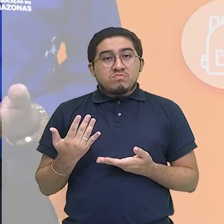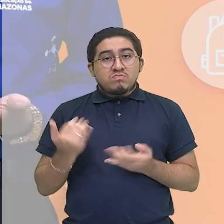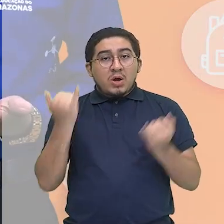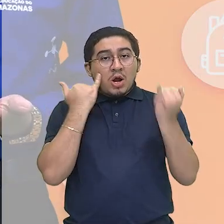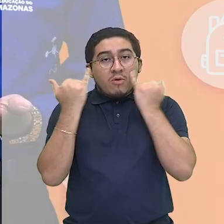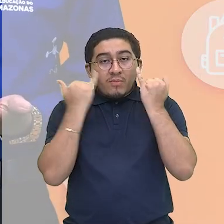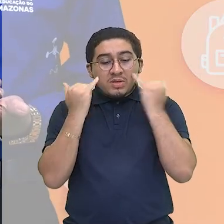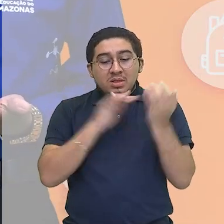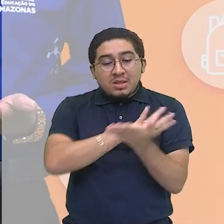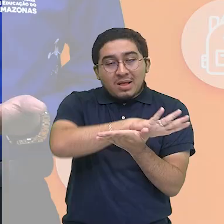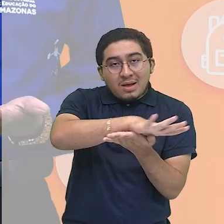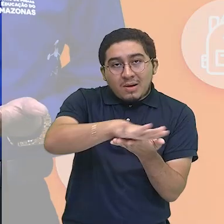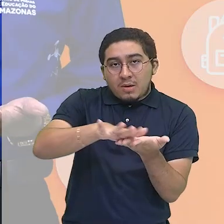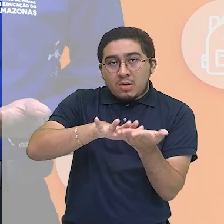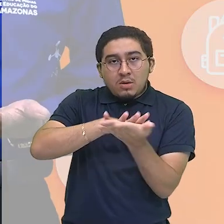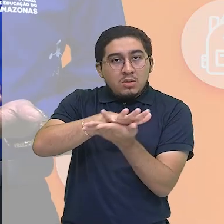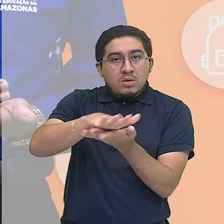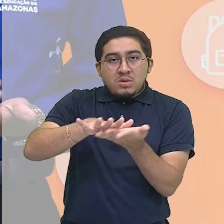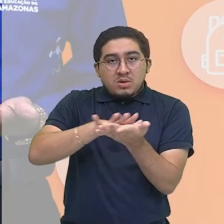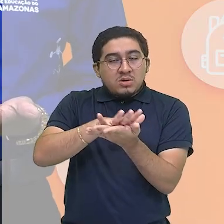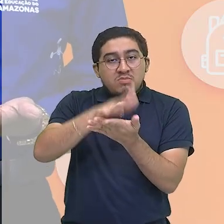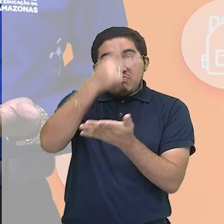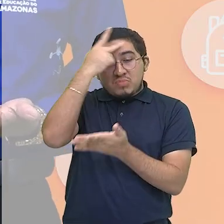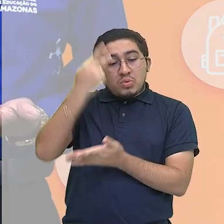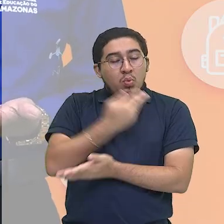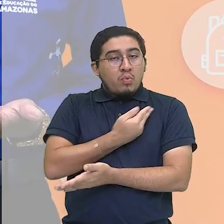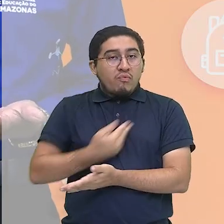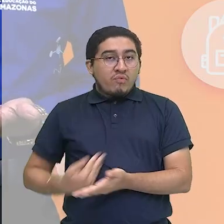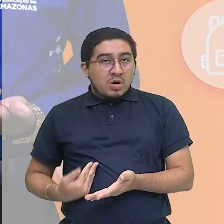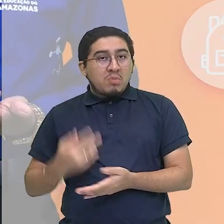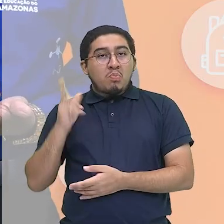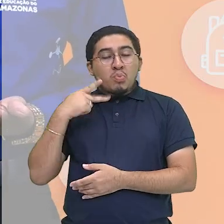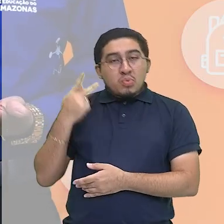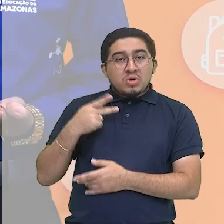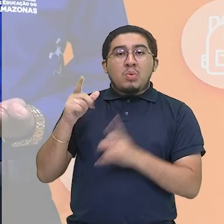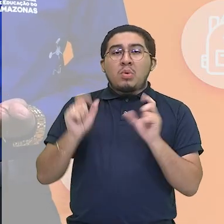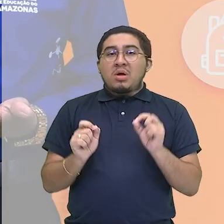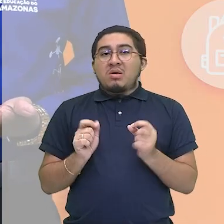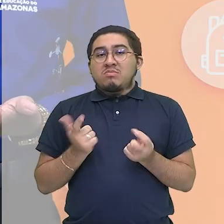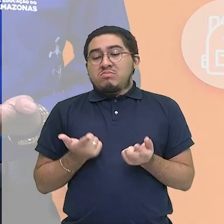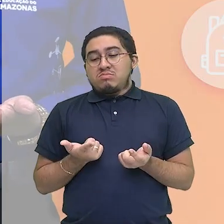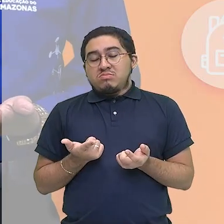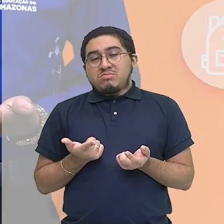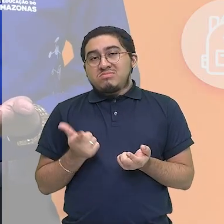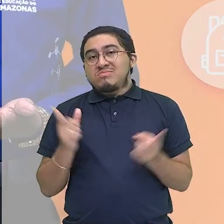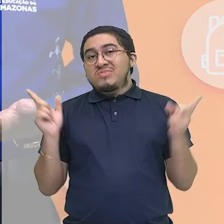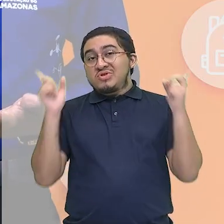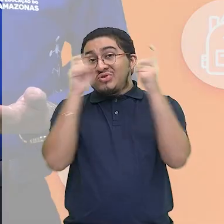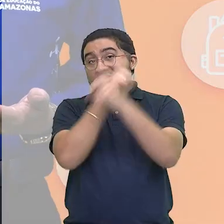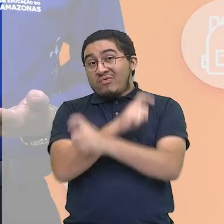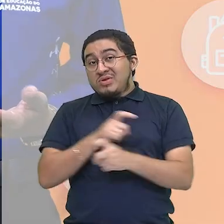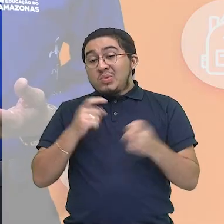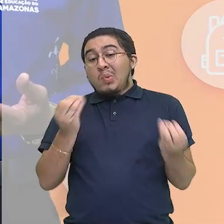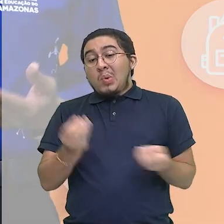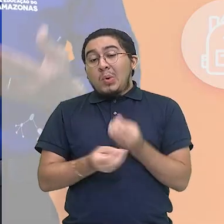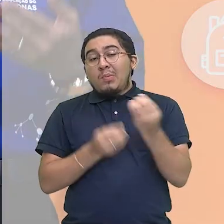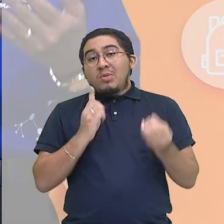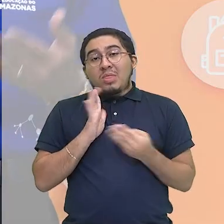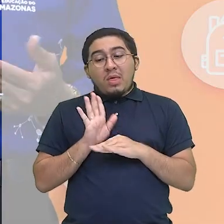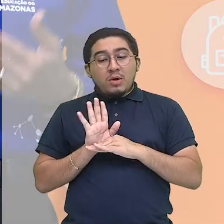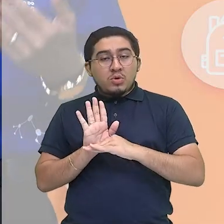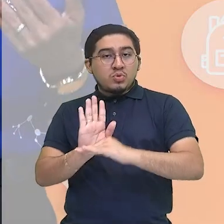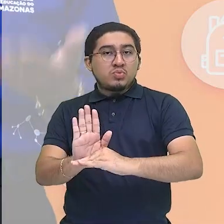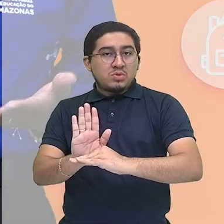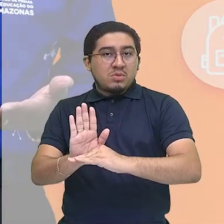informações, os governantes, as instituições, elas vão ter dificuldade em atender